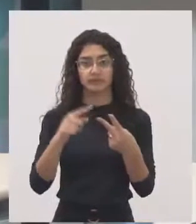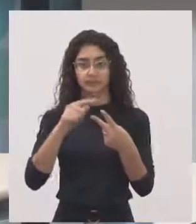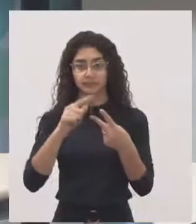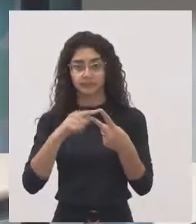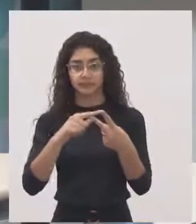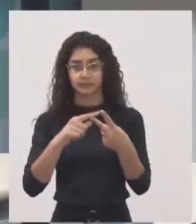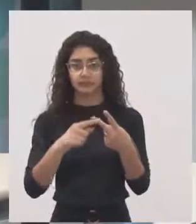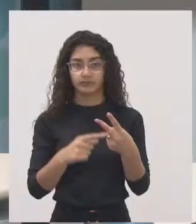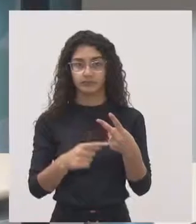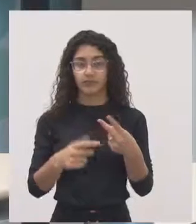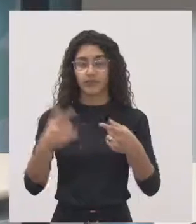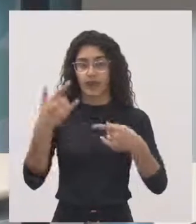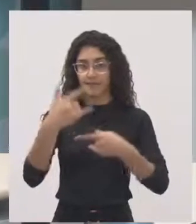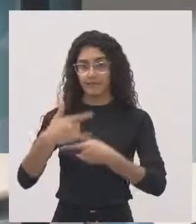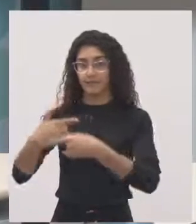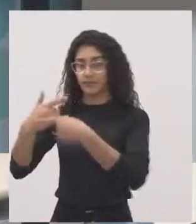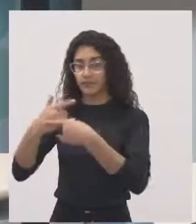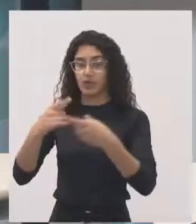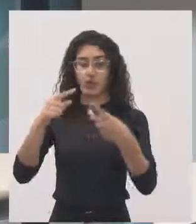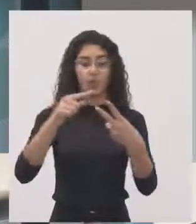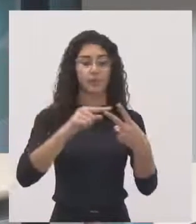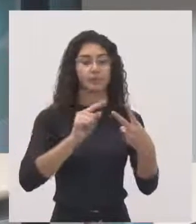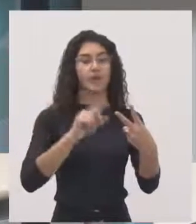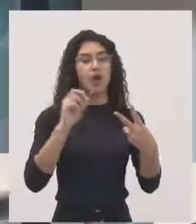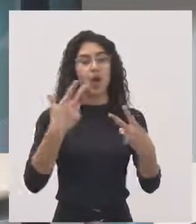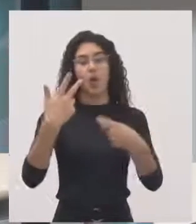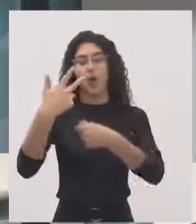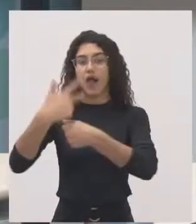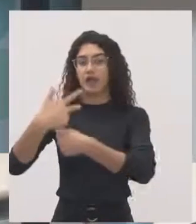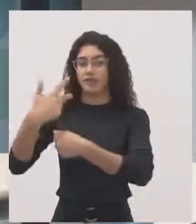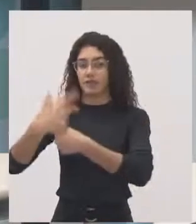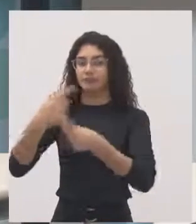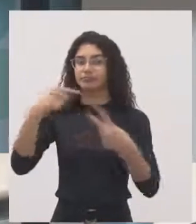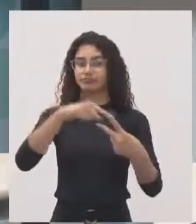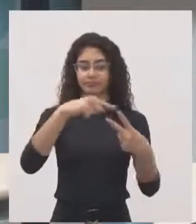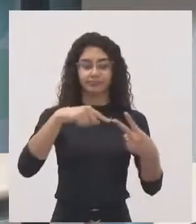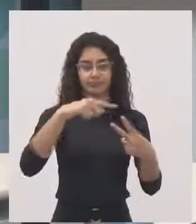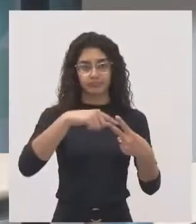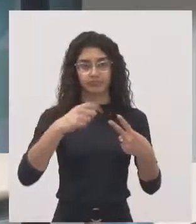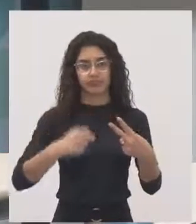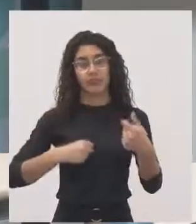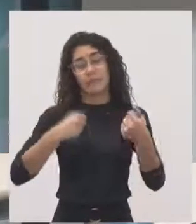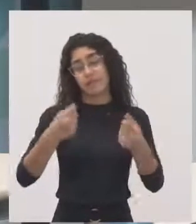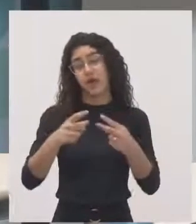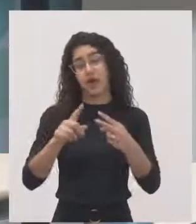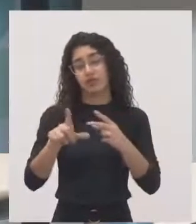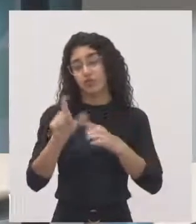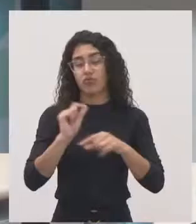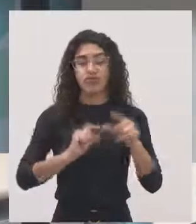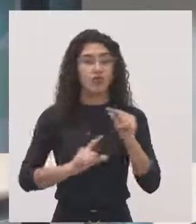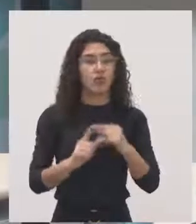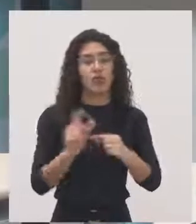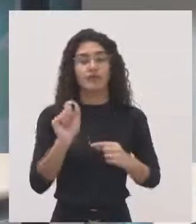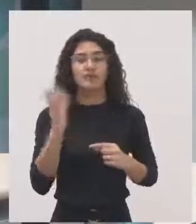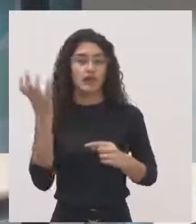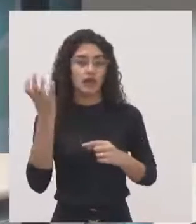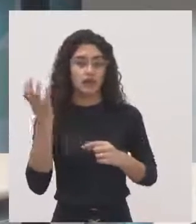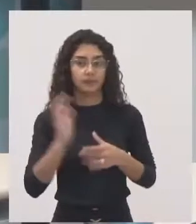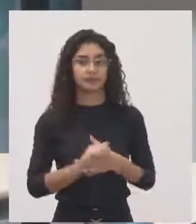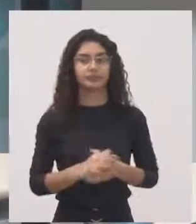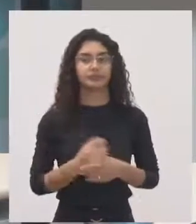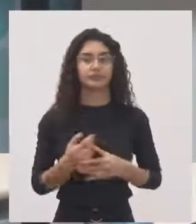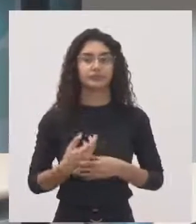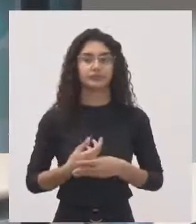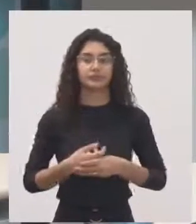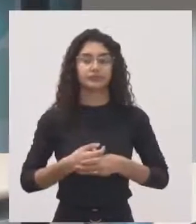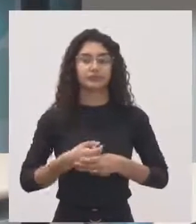quer fazer transmissões ou você quer fazer gravação. Então, você pode configurar de acordo com a sua necessidade, aí, de acordo com